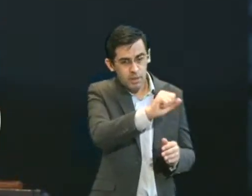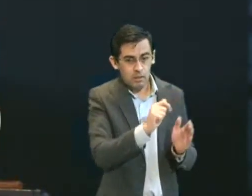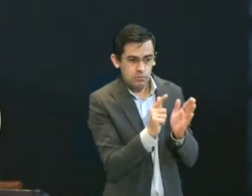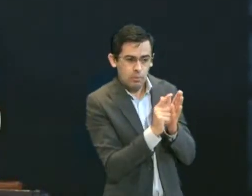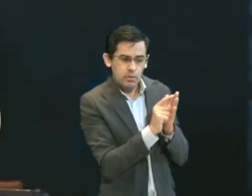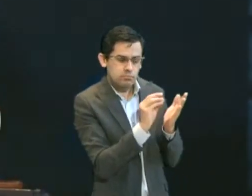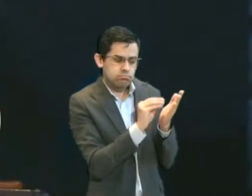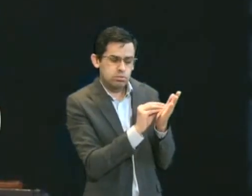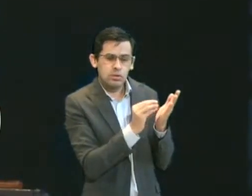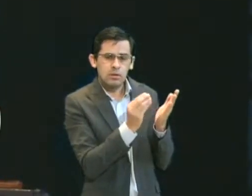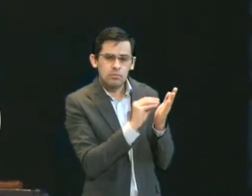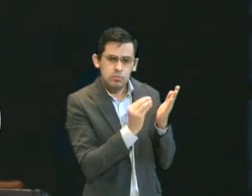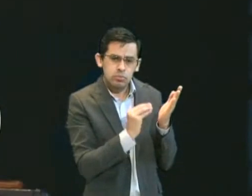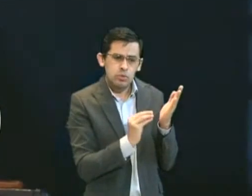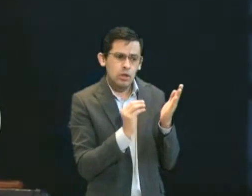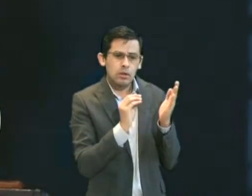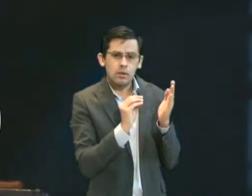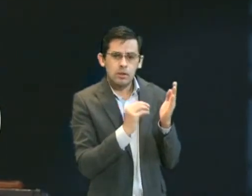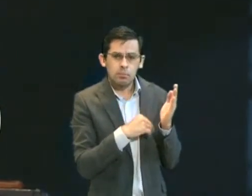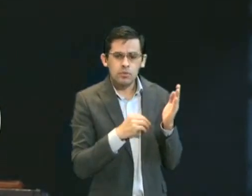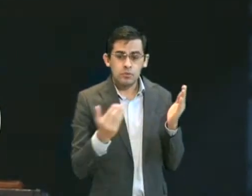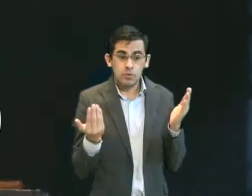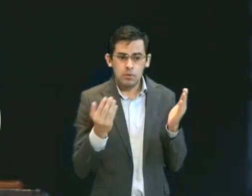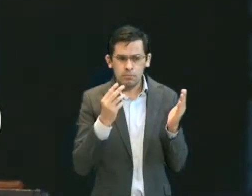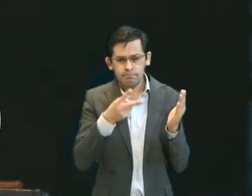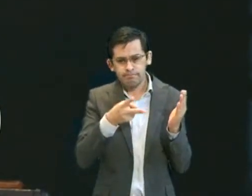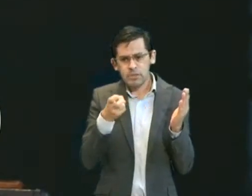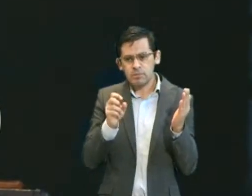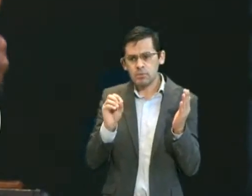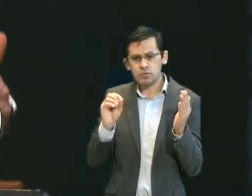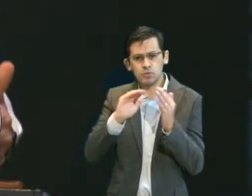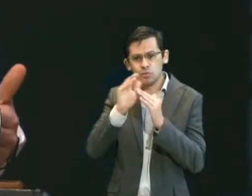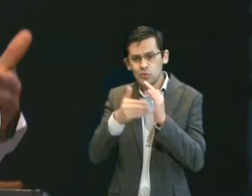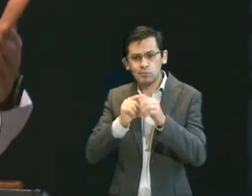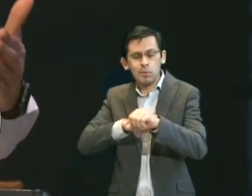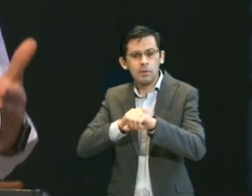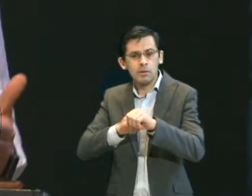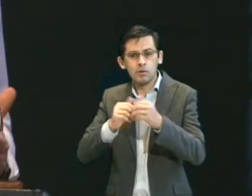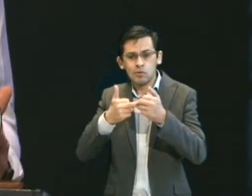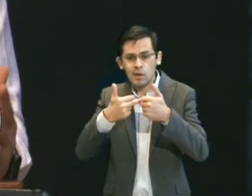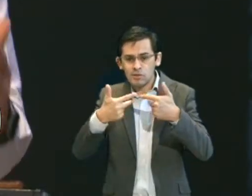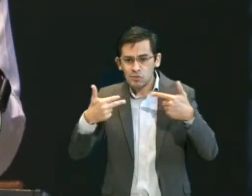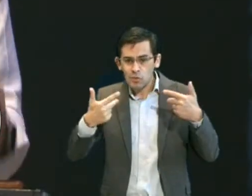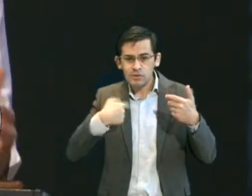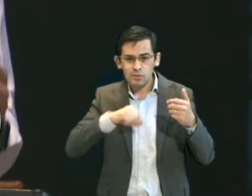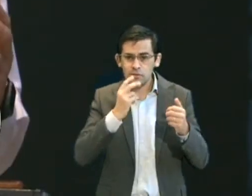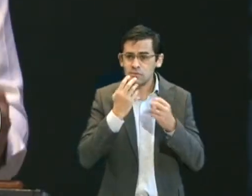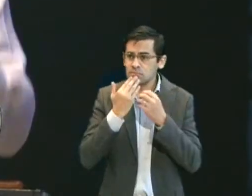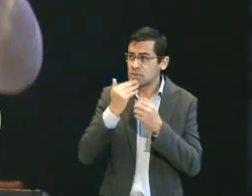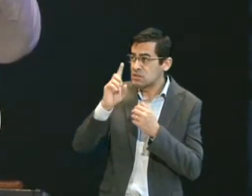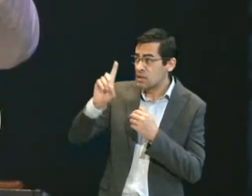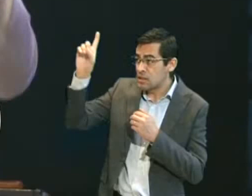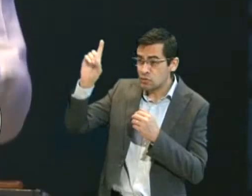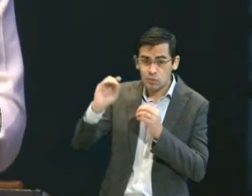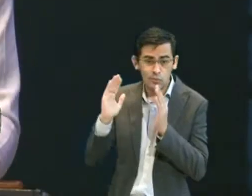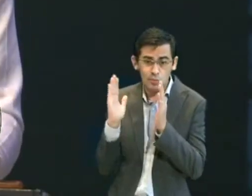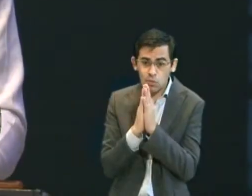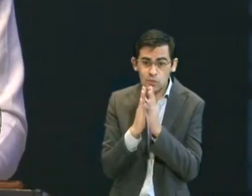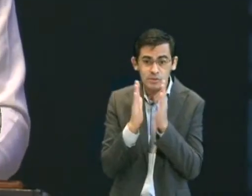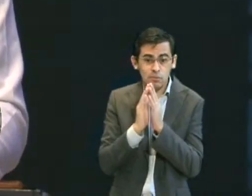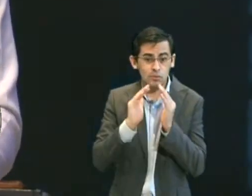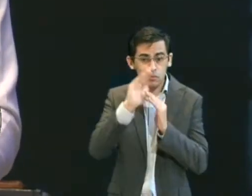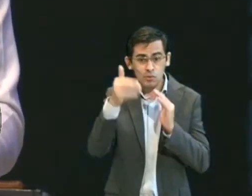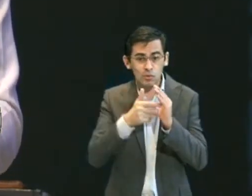do começo e depois olhamos para o momento, todas as coisas que tínhamos colocado na presença de Deus,